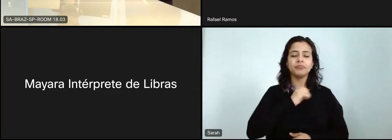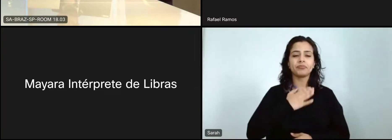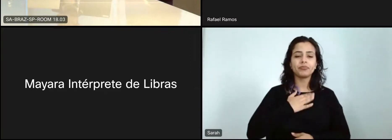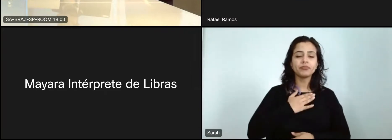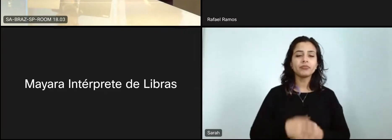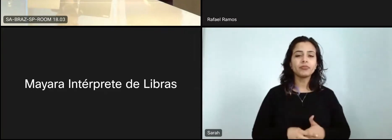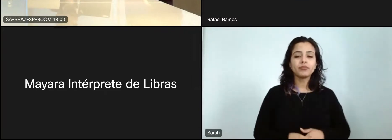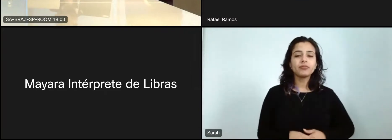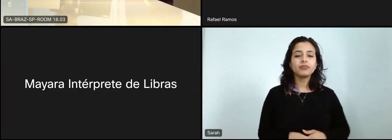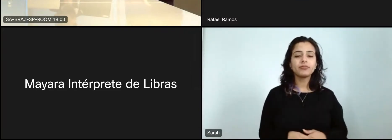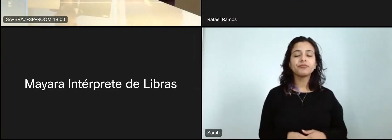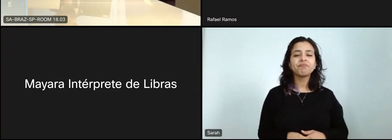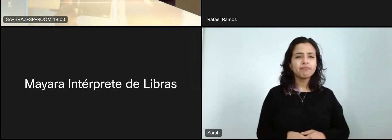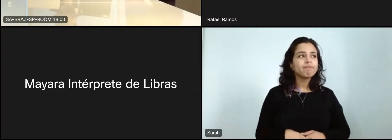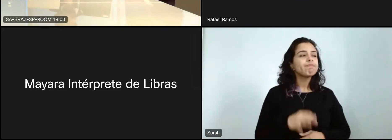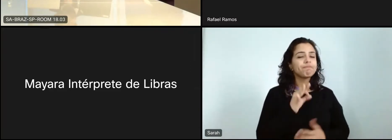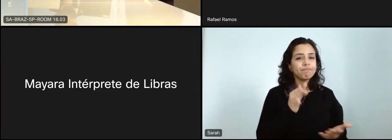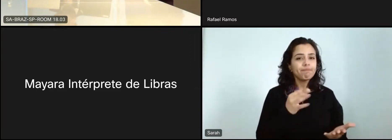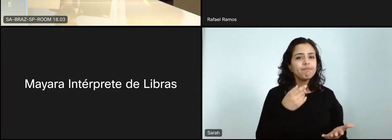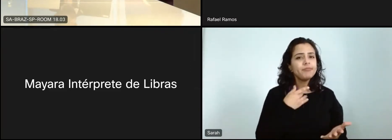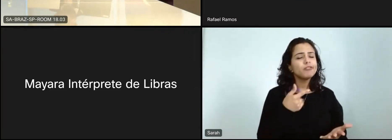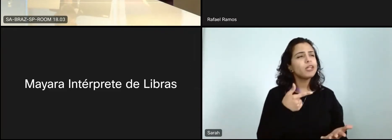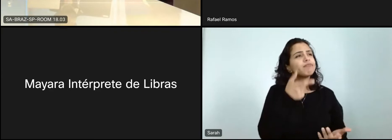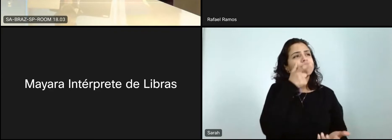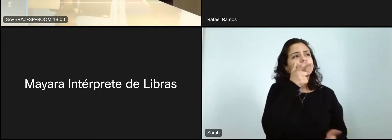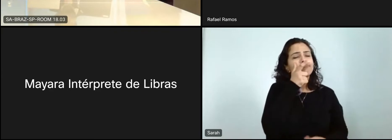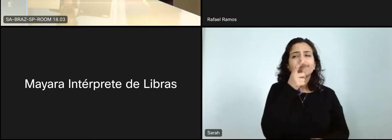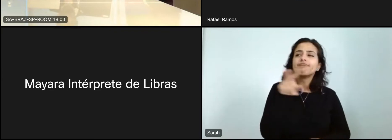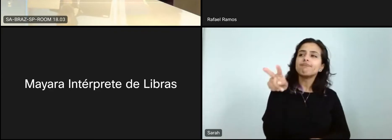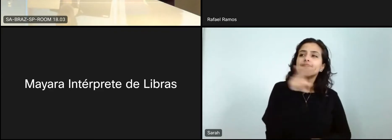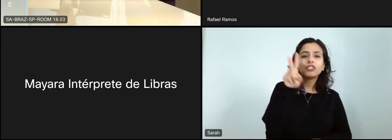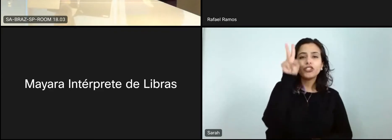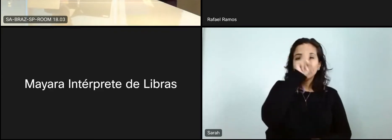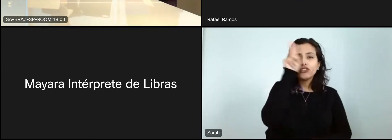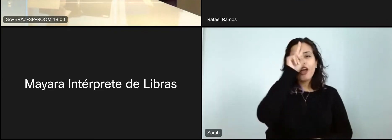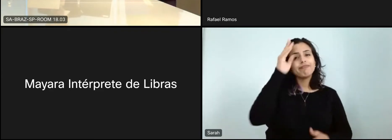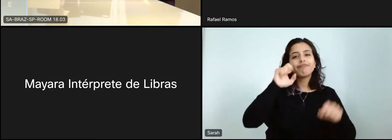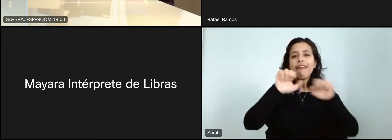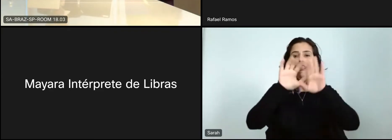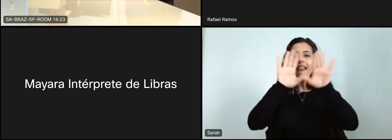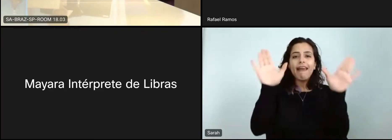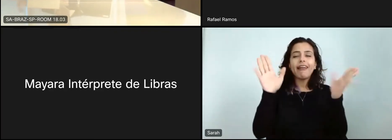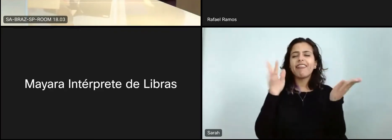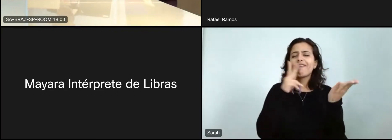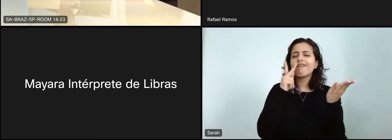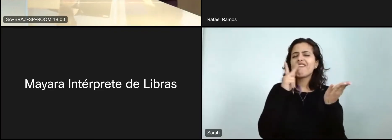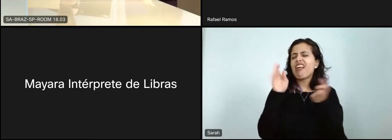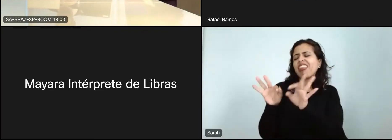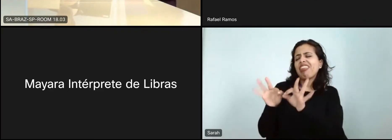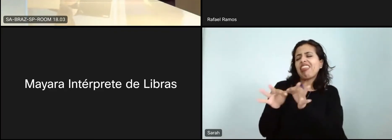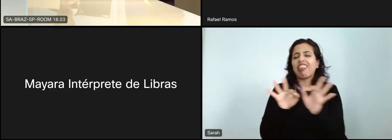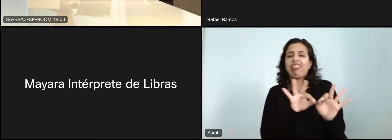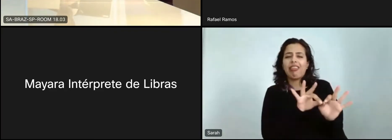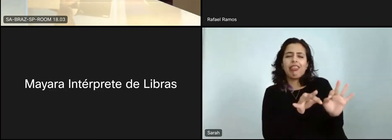vocês, é, fica claro, acho que para todo mundo, que microagressão, microinsultos, microinvalidações acontecem